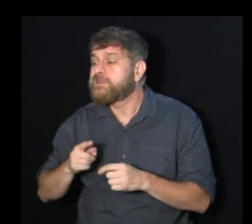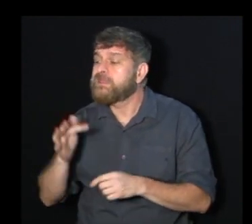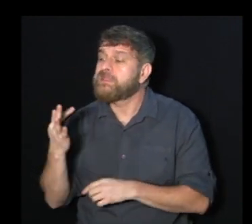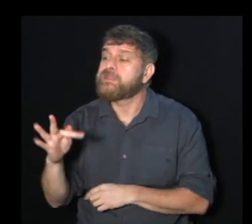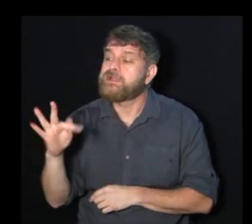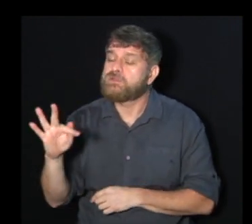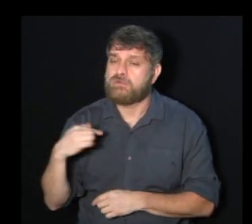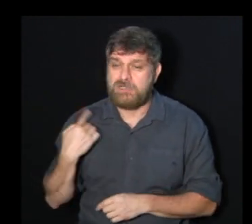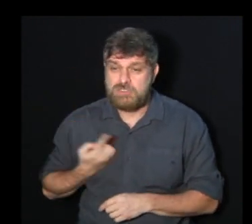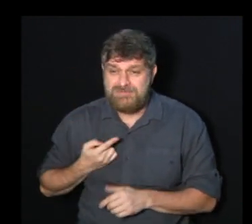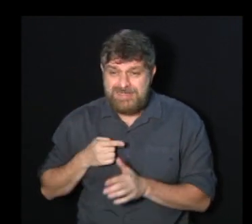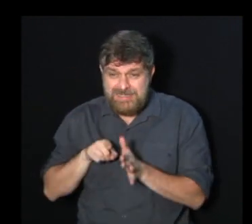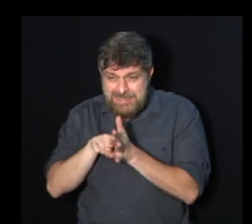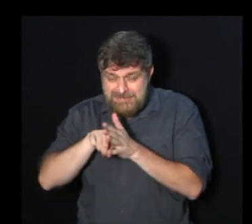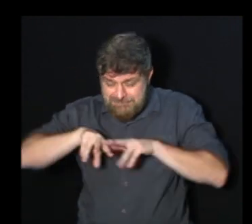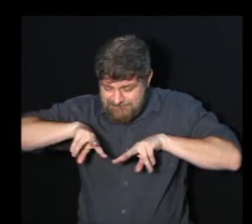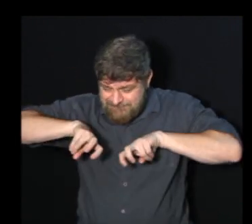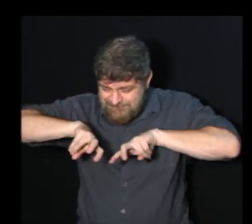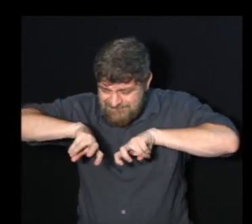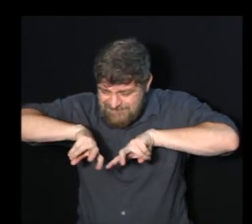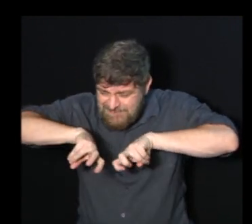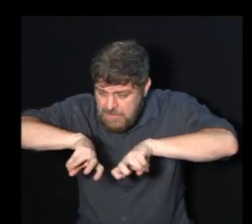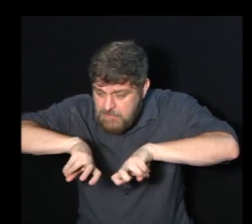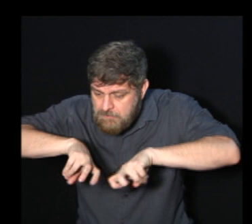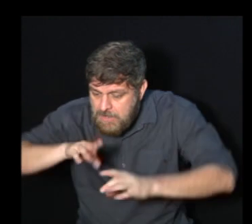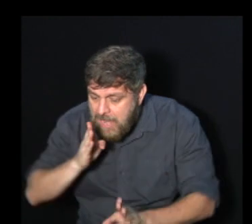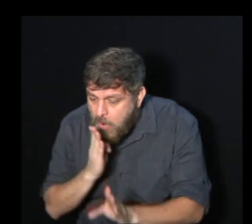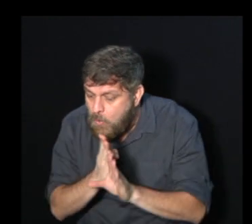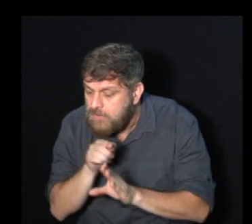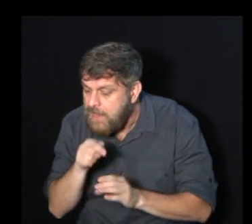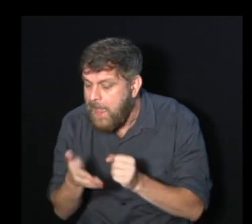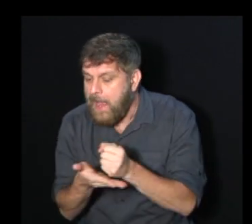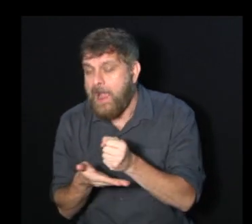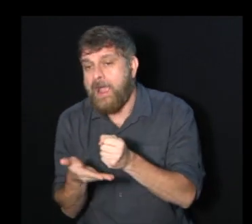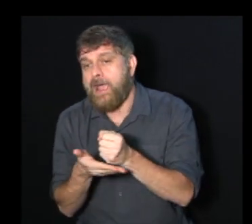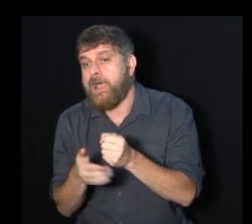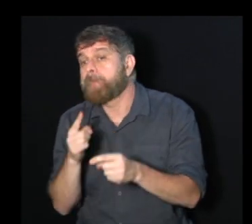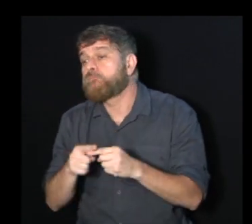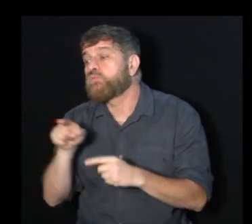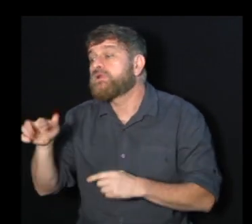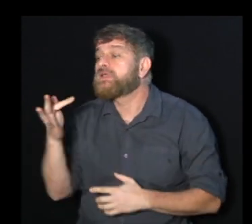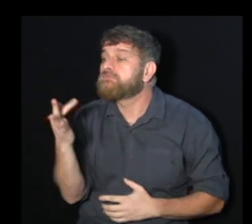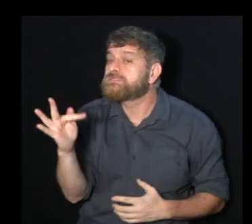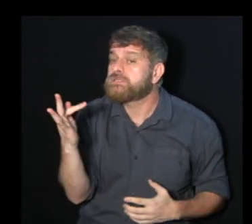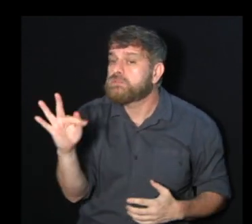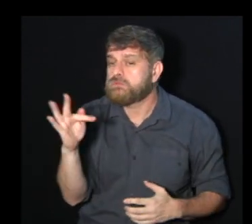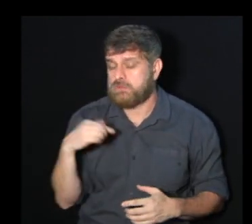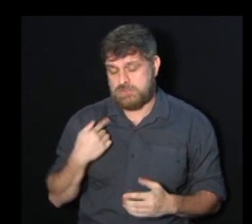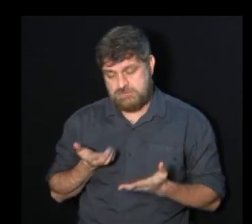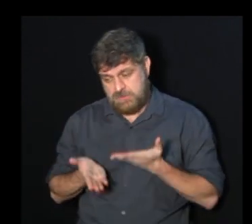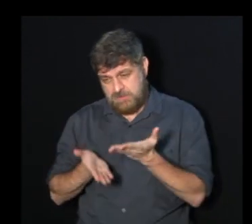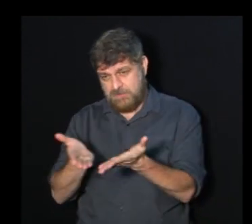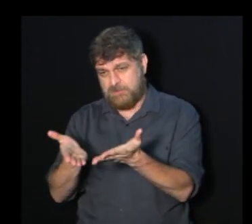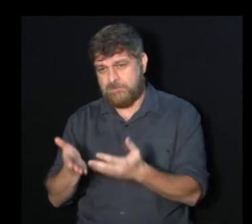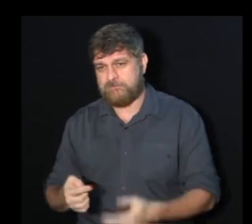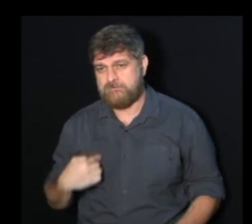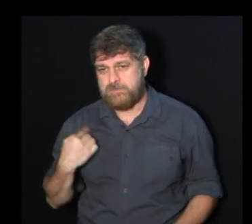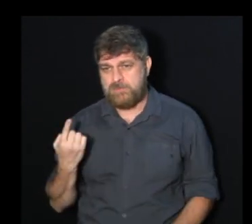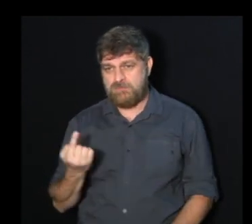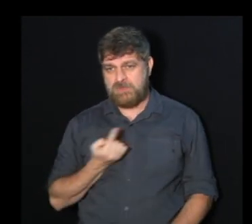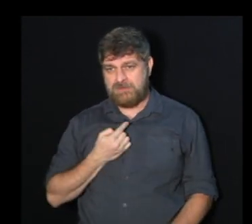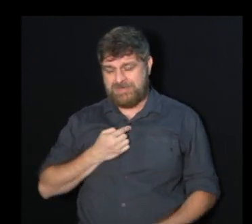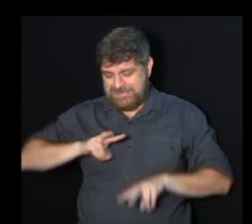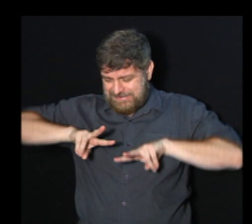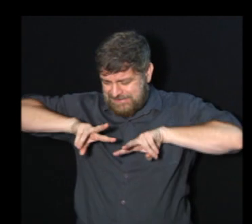vai tratar o que está causando a sua dor. Tá? Então, como se a gente fosse lá